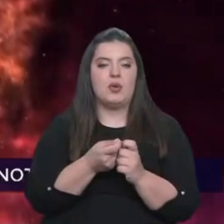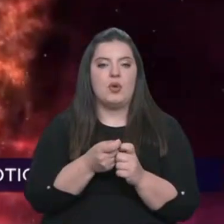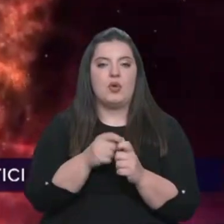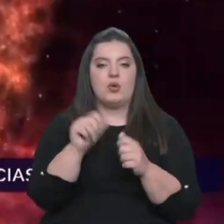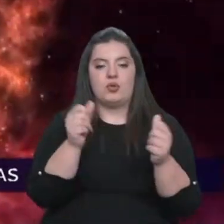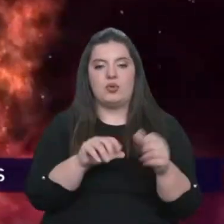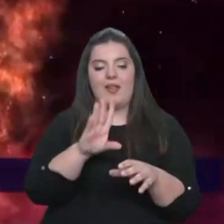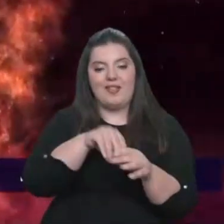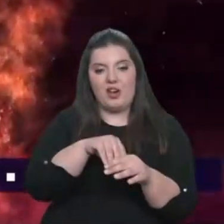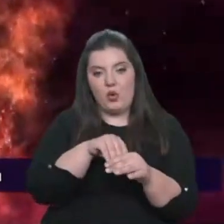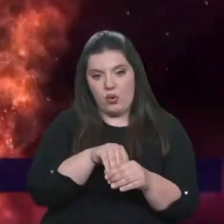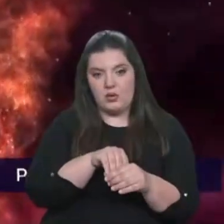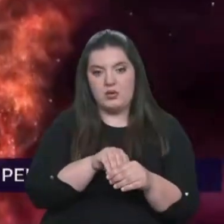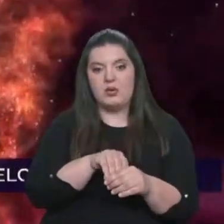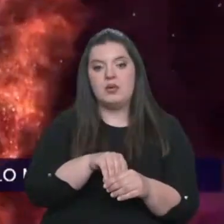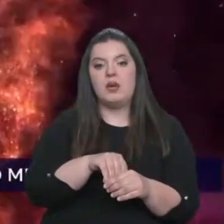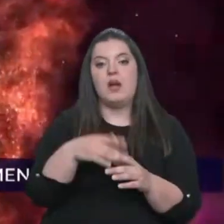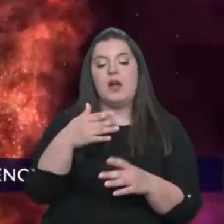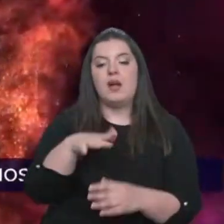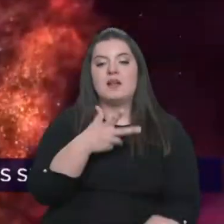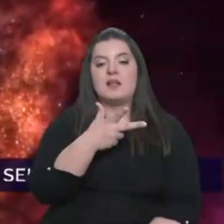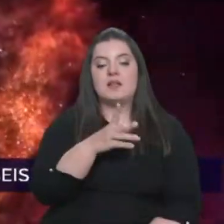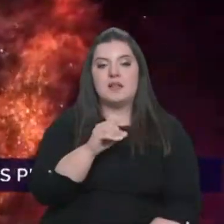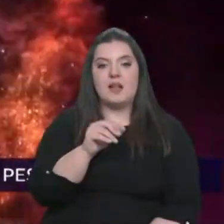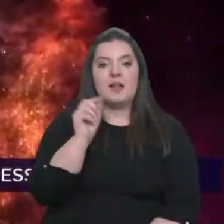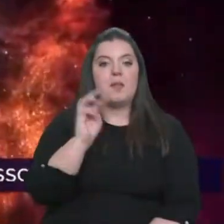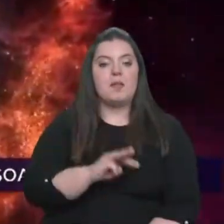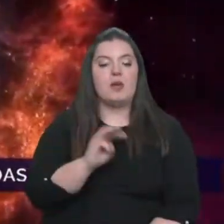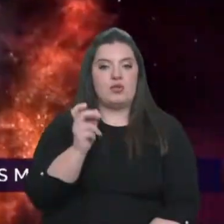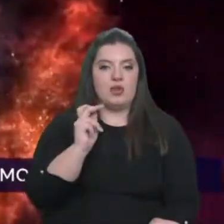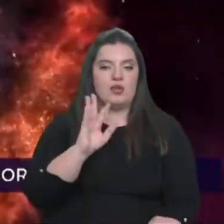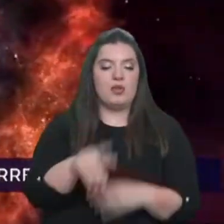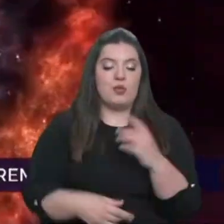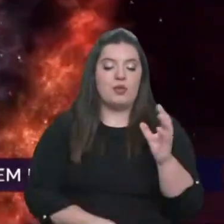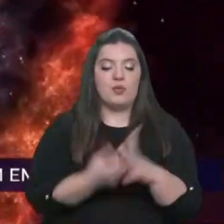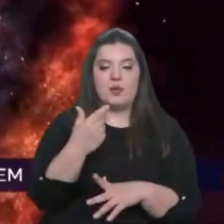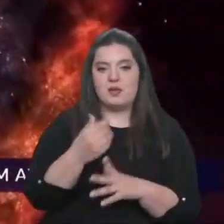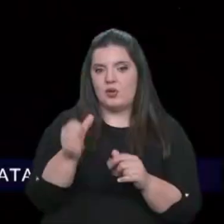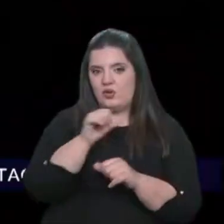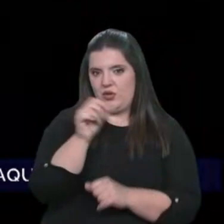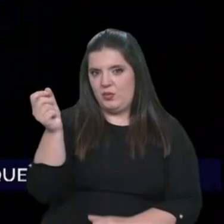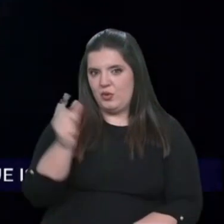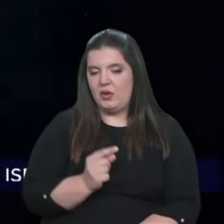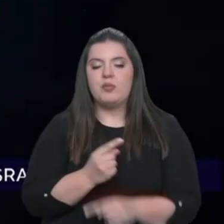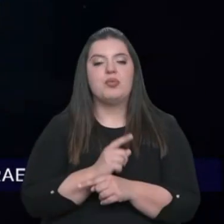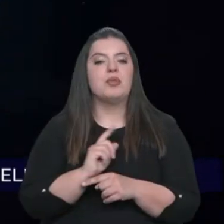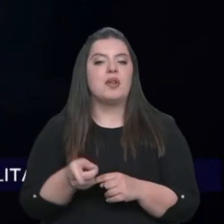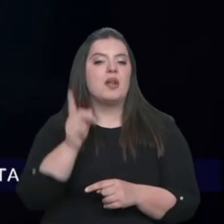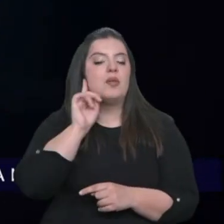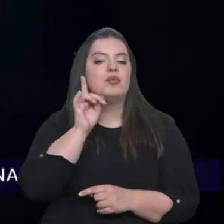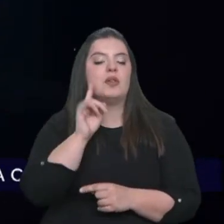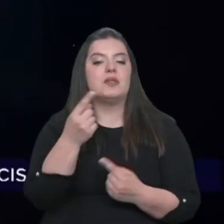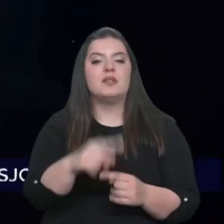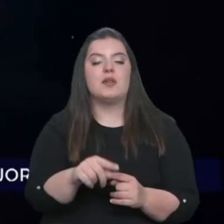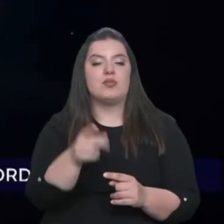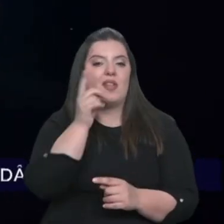Solar interior, há apenas 60 milhões de anos após a formação do Sistema Solar. Por que razão é que é importante termos